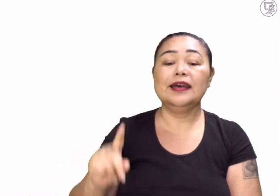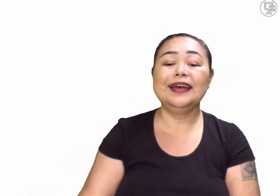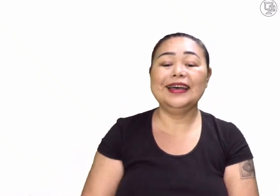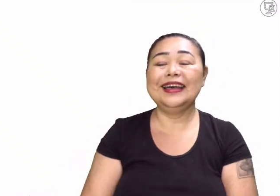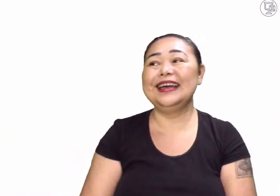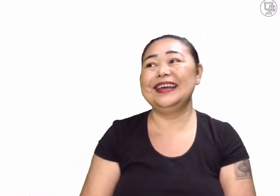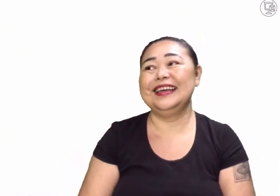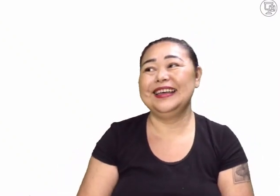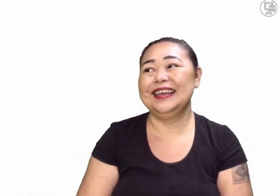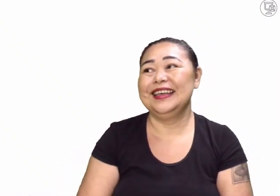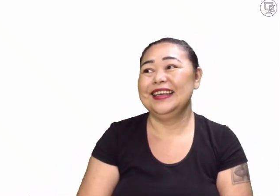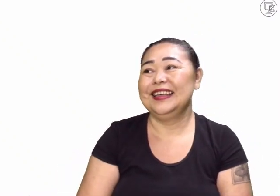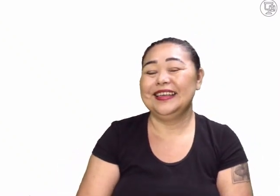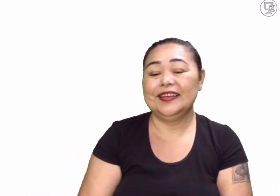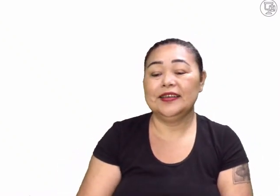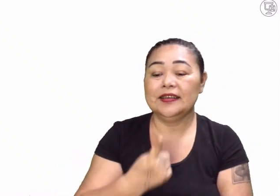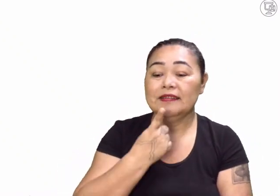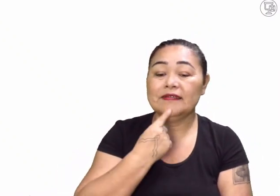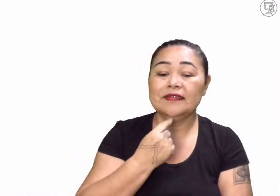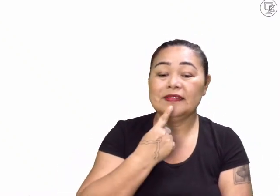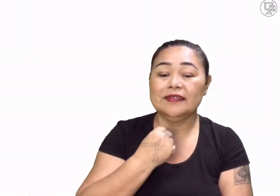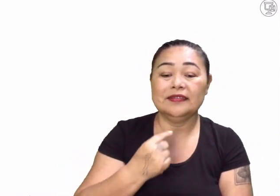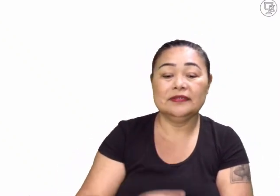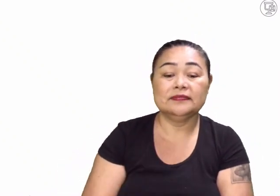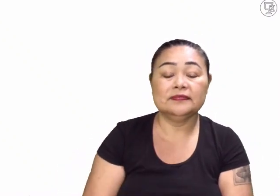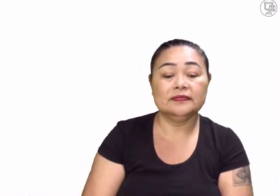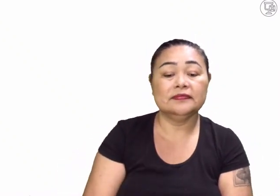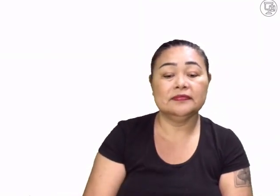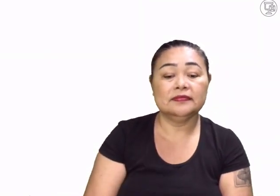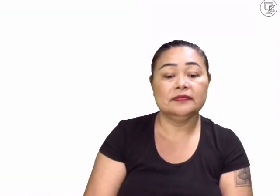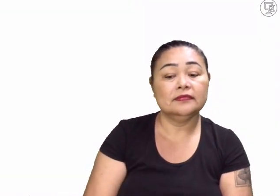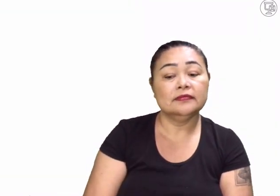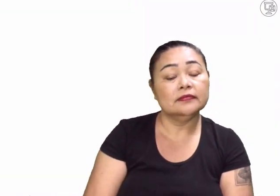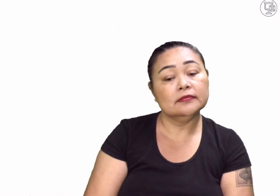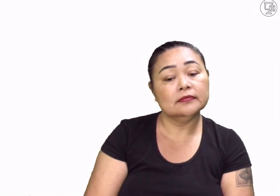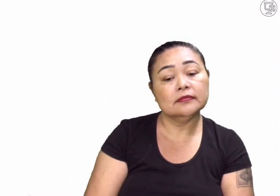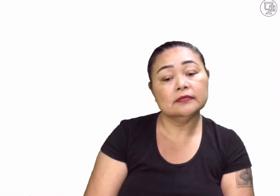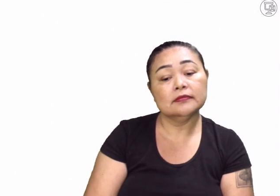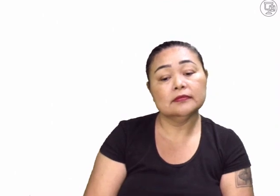vermelho. Acontece, professor, acontece. Beleza.